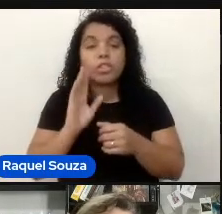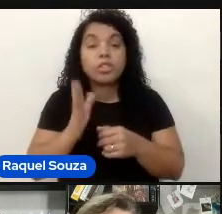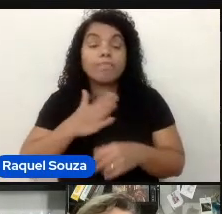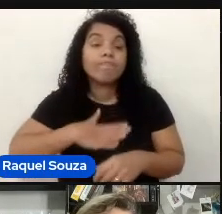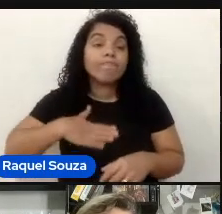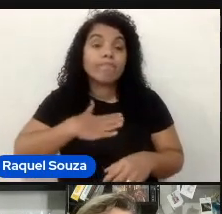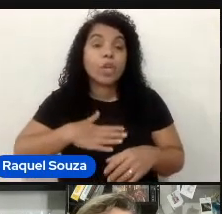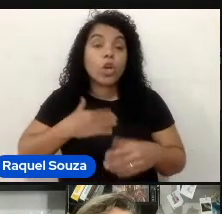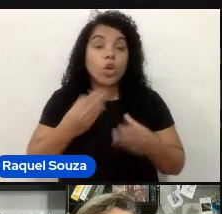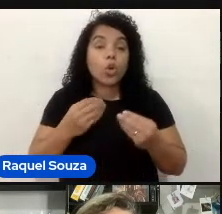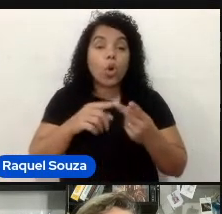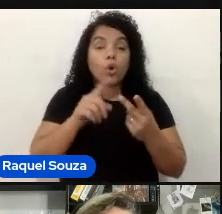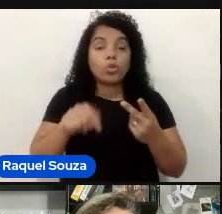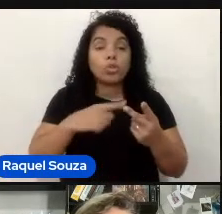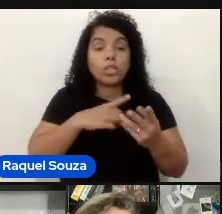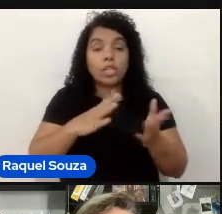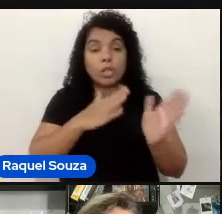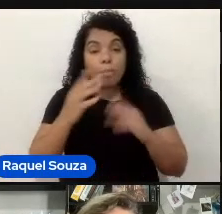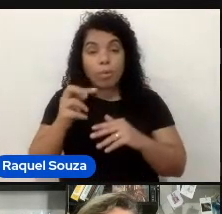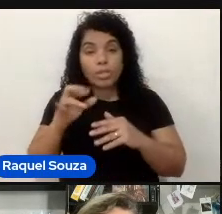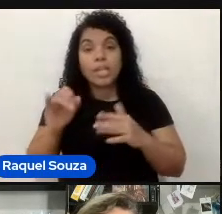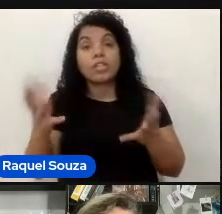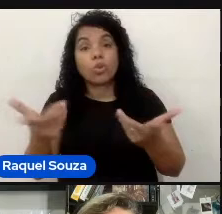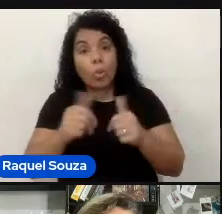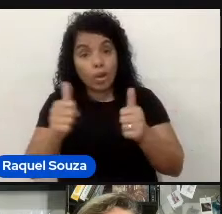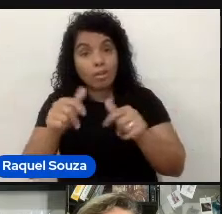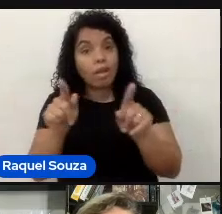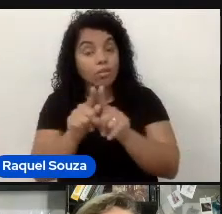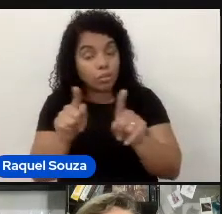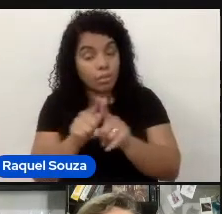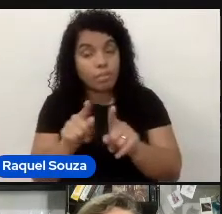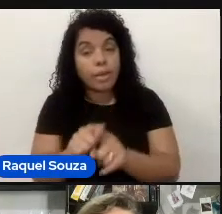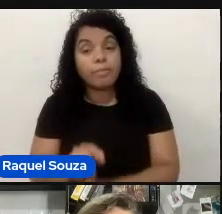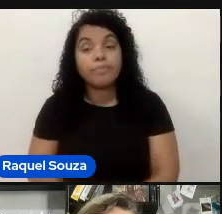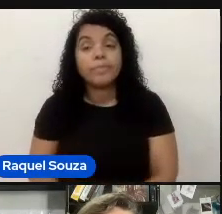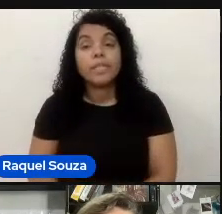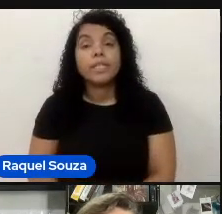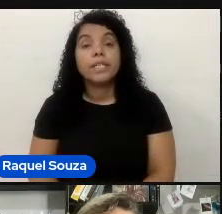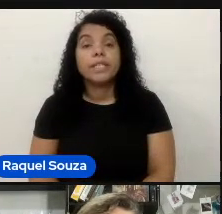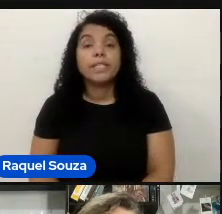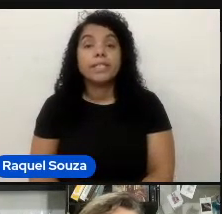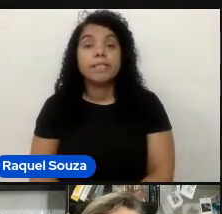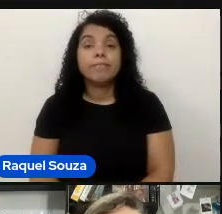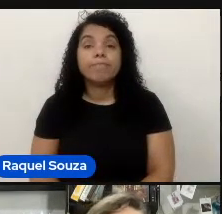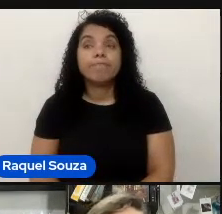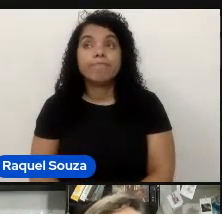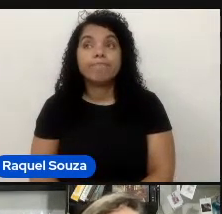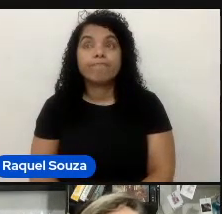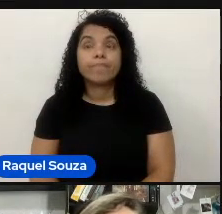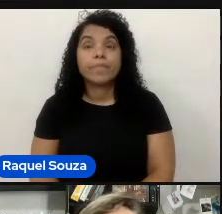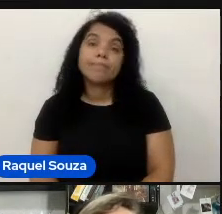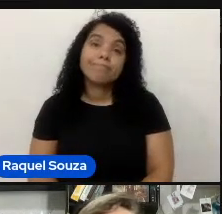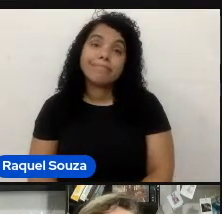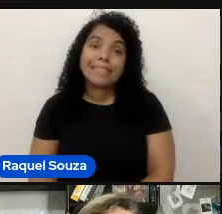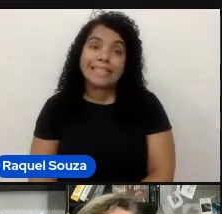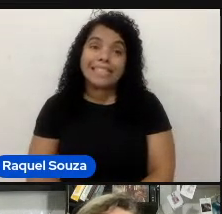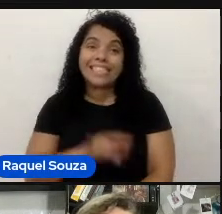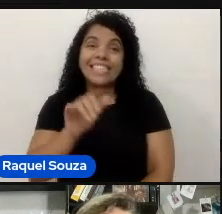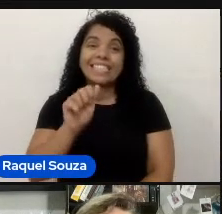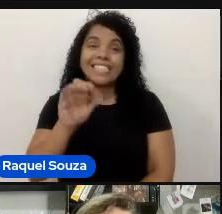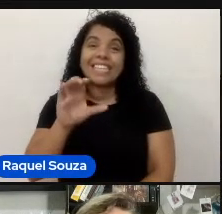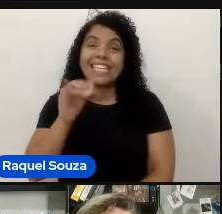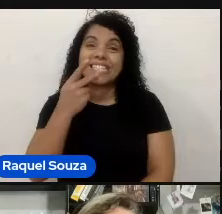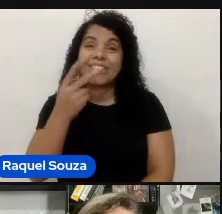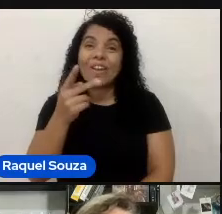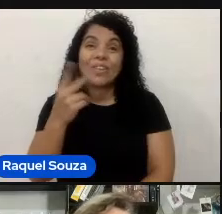da área de processos de também. E como a Jéssica comentou que ela é uma